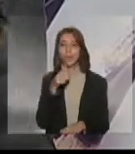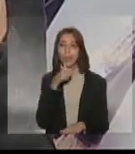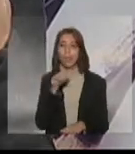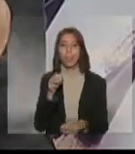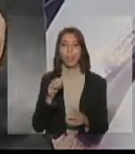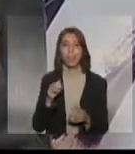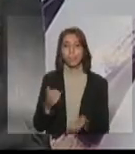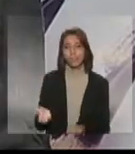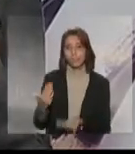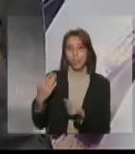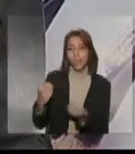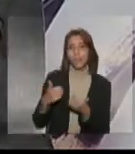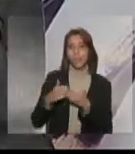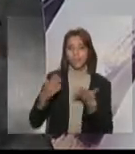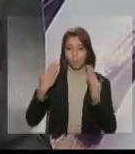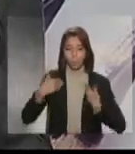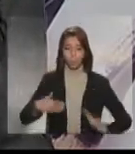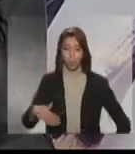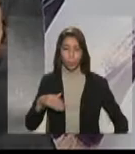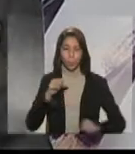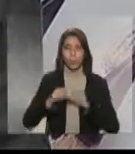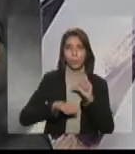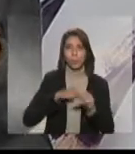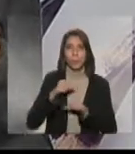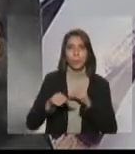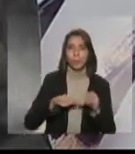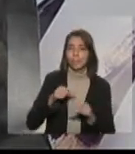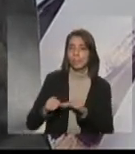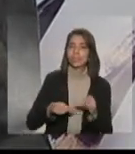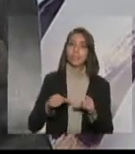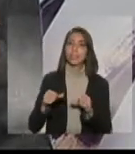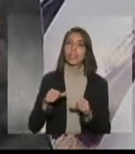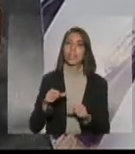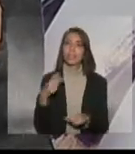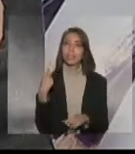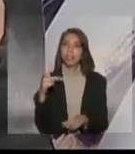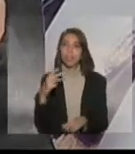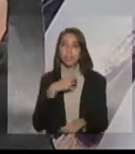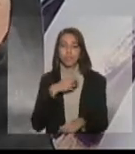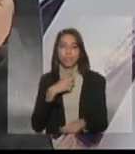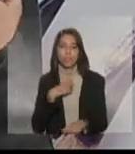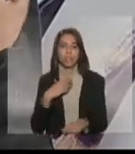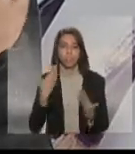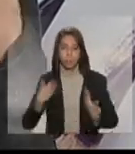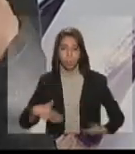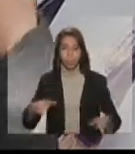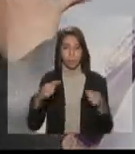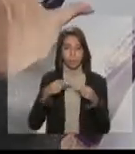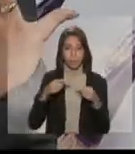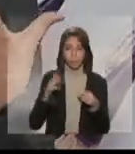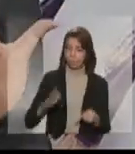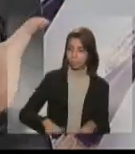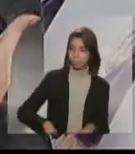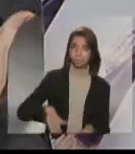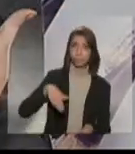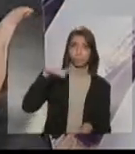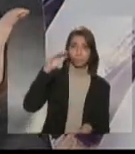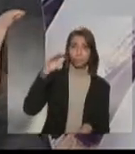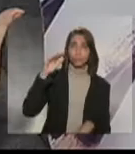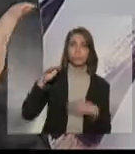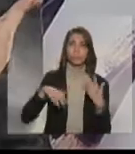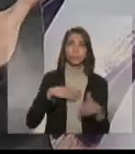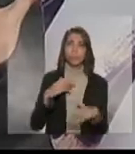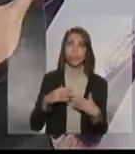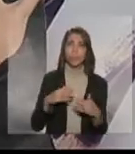começaram a avira mocinhas né e começaram a tomar corpo